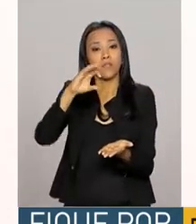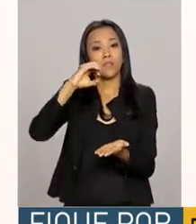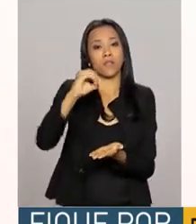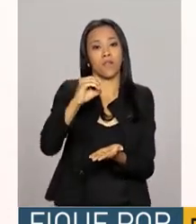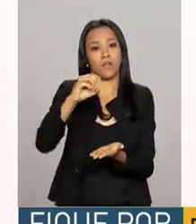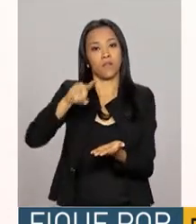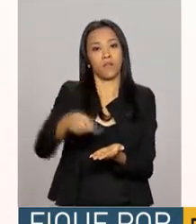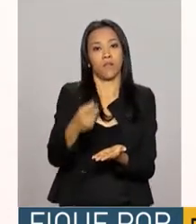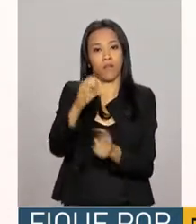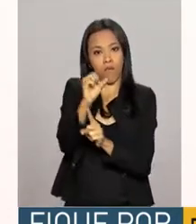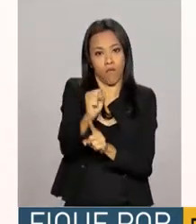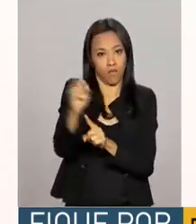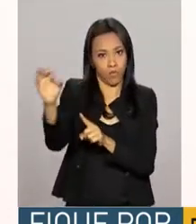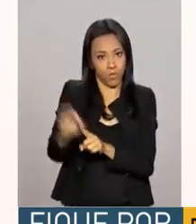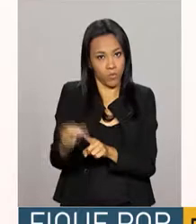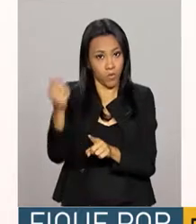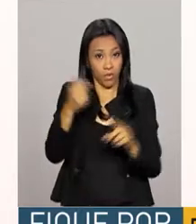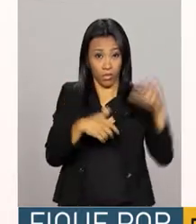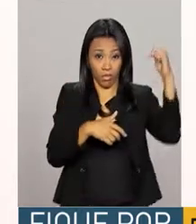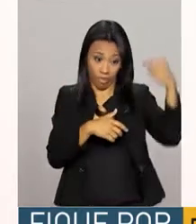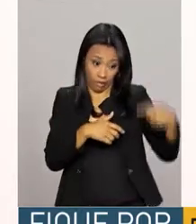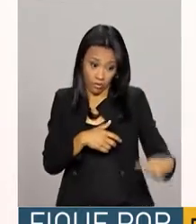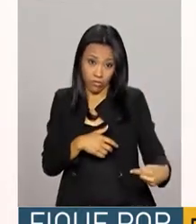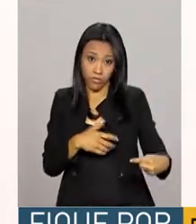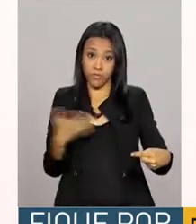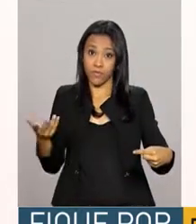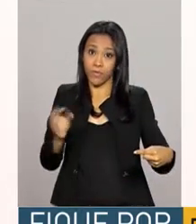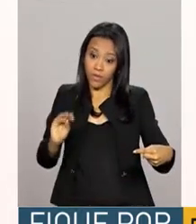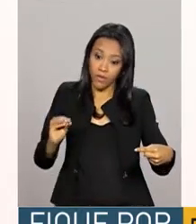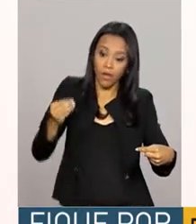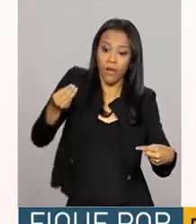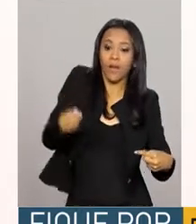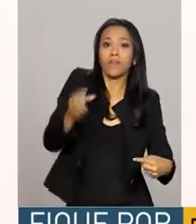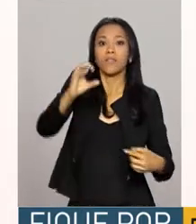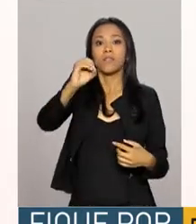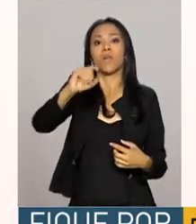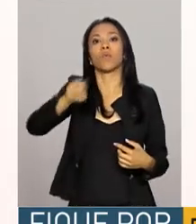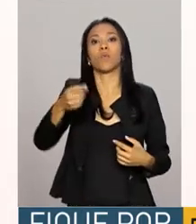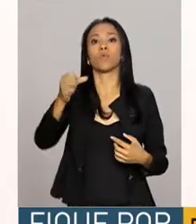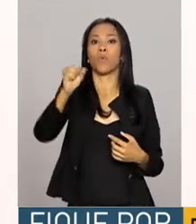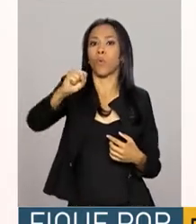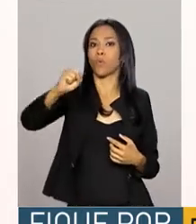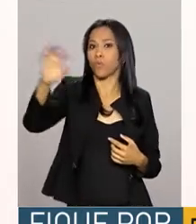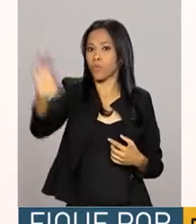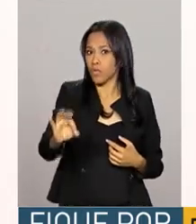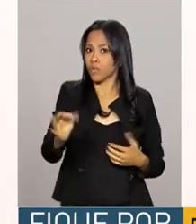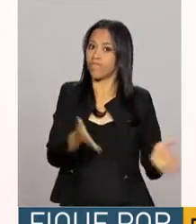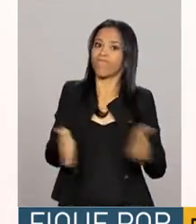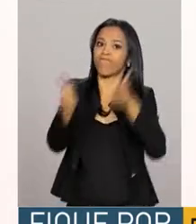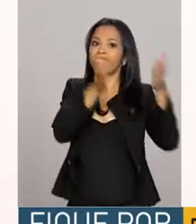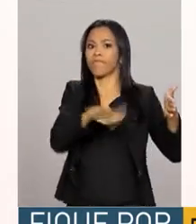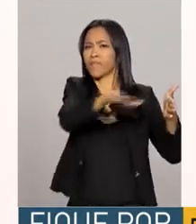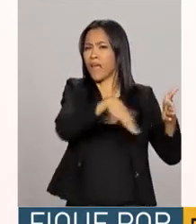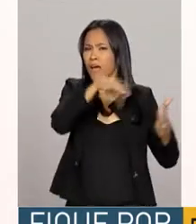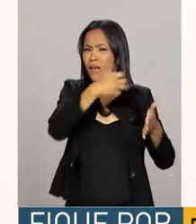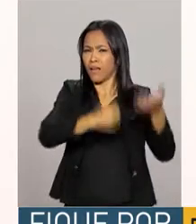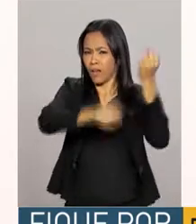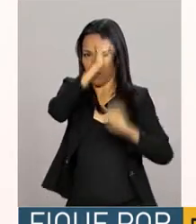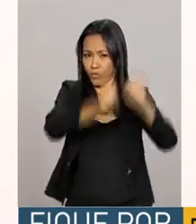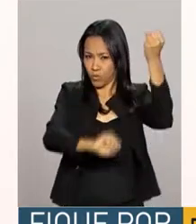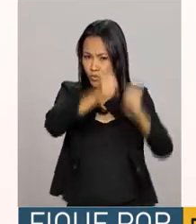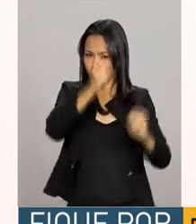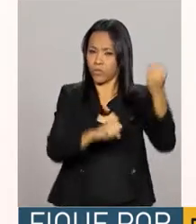seja superamos 19 o negativo e pegamos a zero ponto 8 por cento a produção de veículos que é um fator